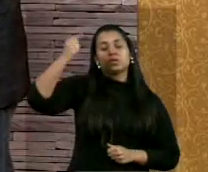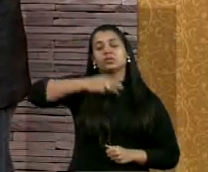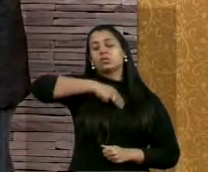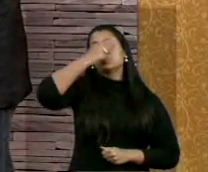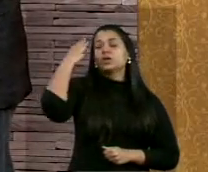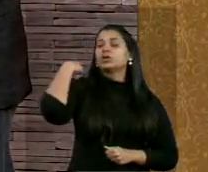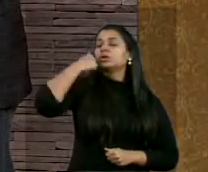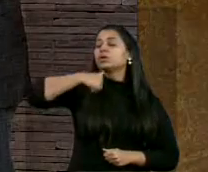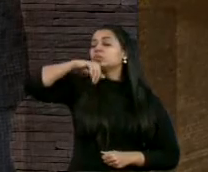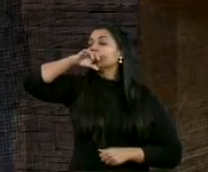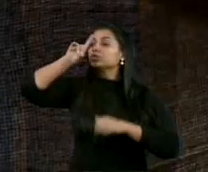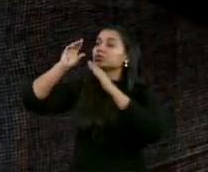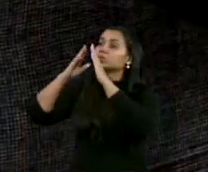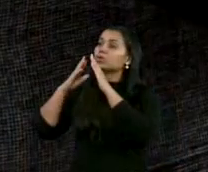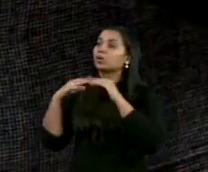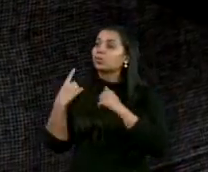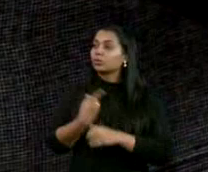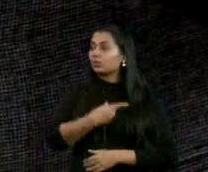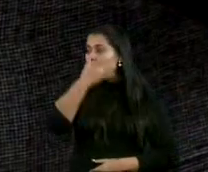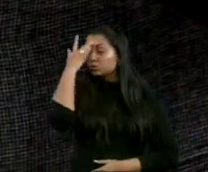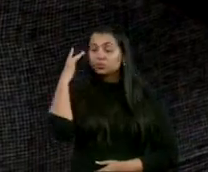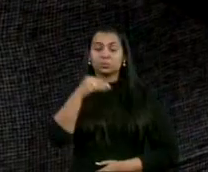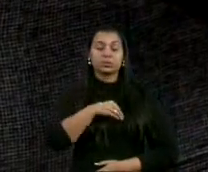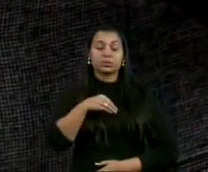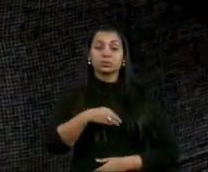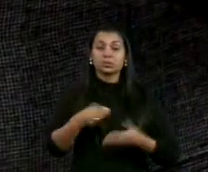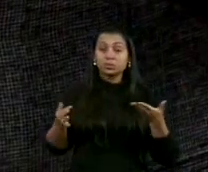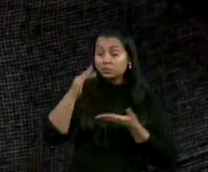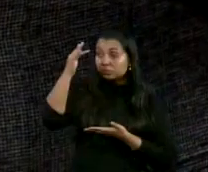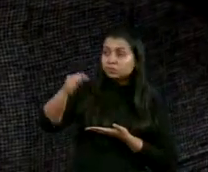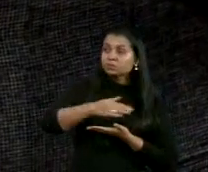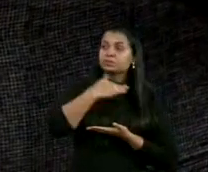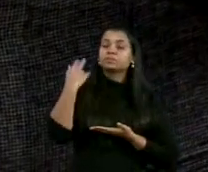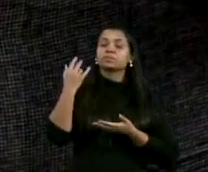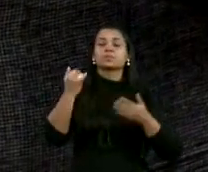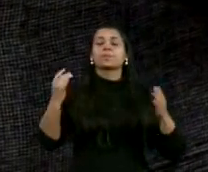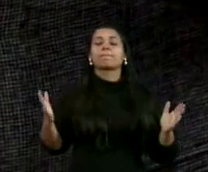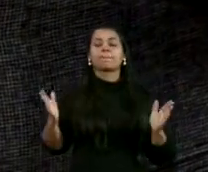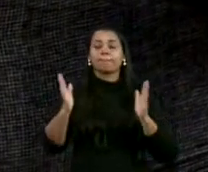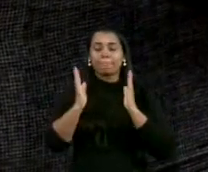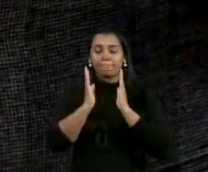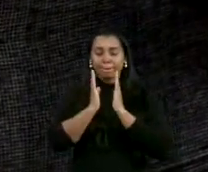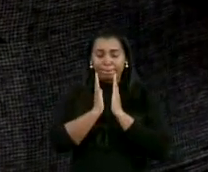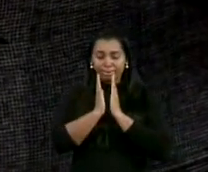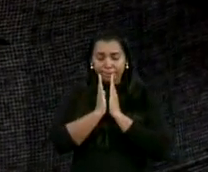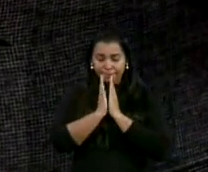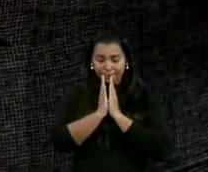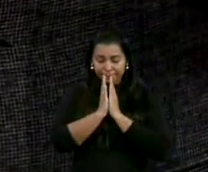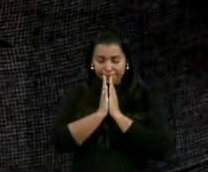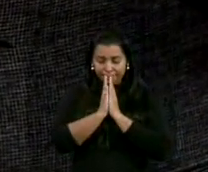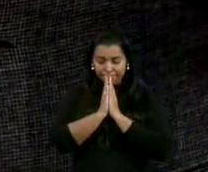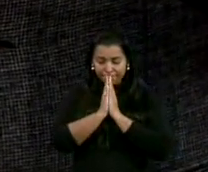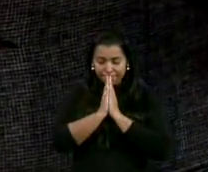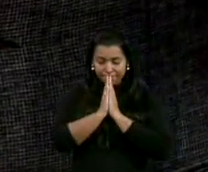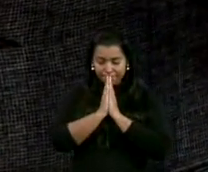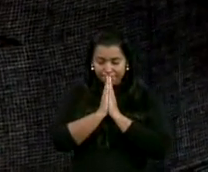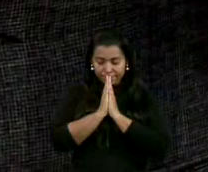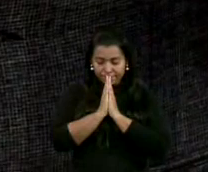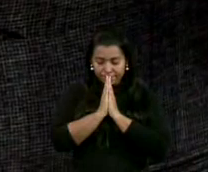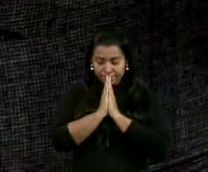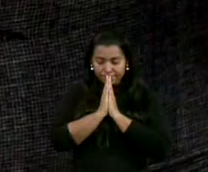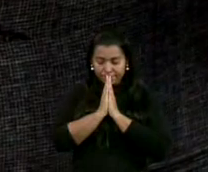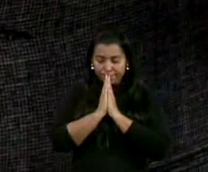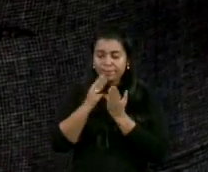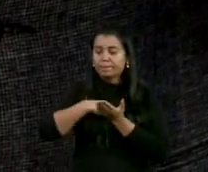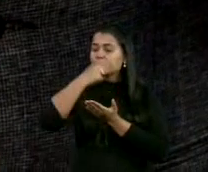Jesus. Santa Maria, Mãe de Deus, rogai por nós, pecadores, agora e na hora de nossa morte.